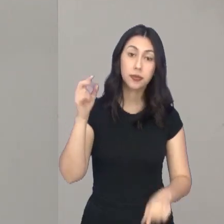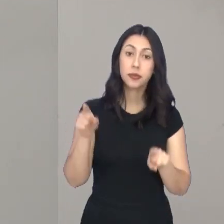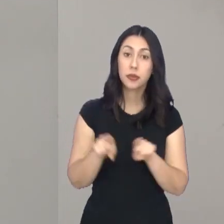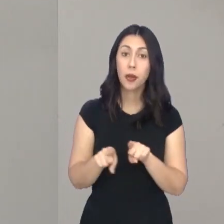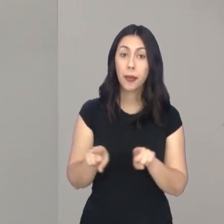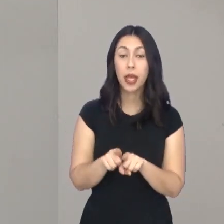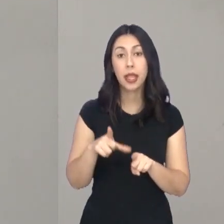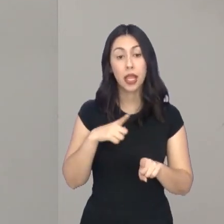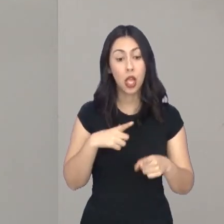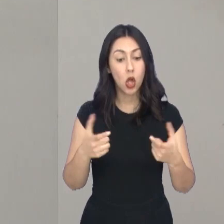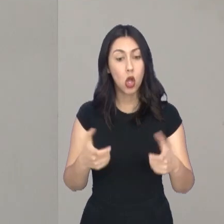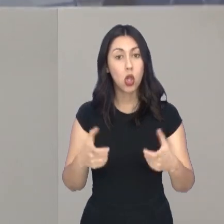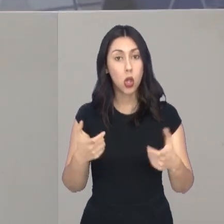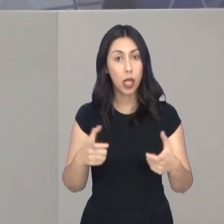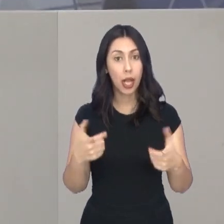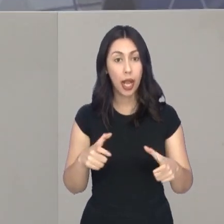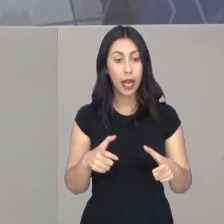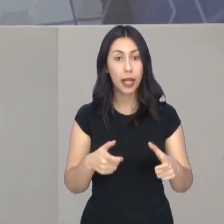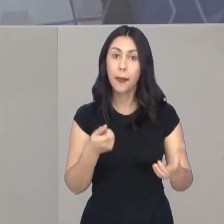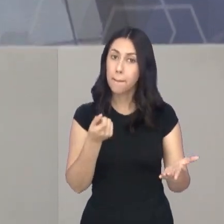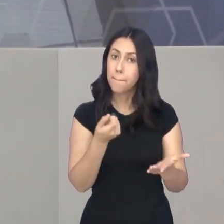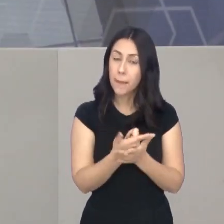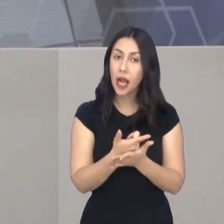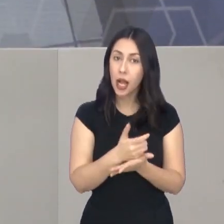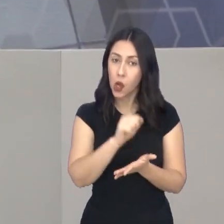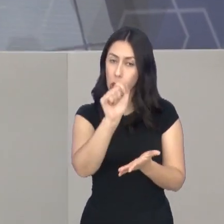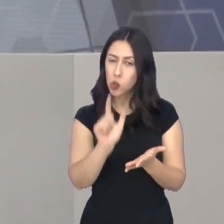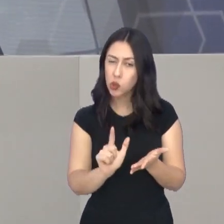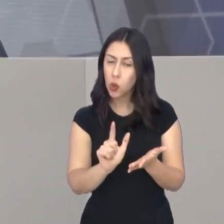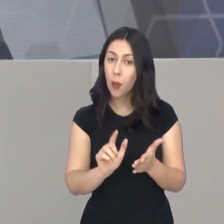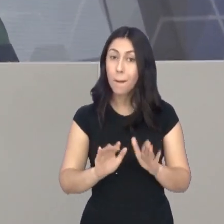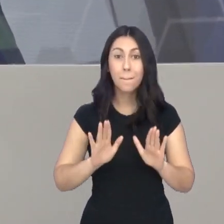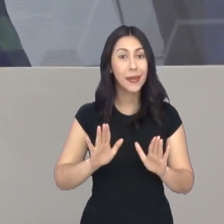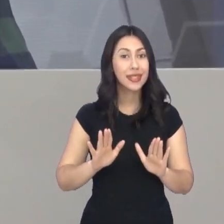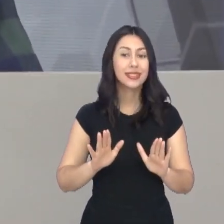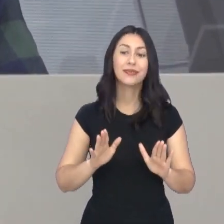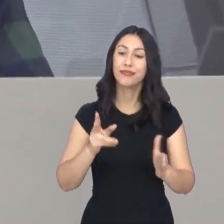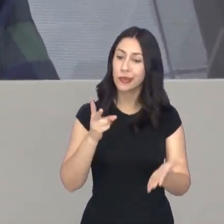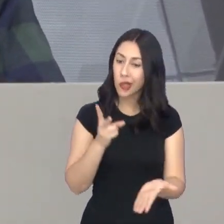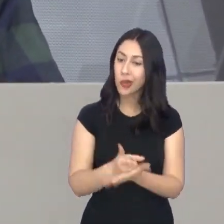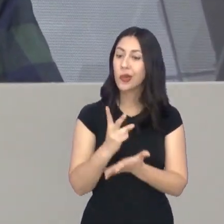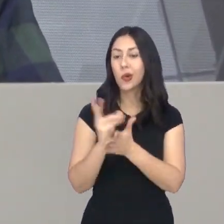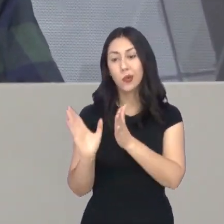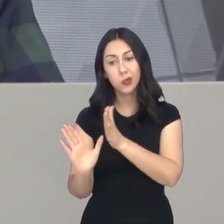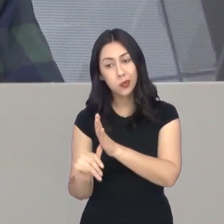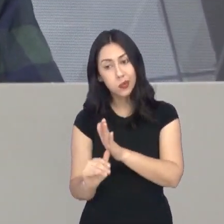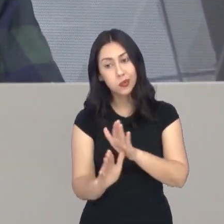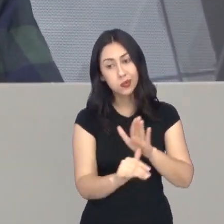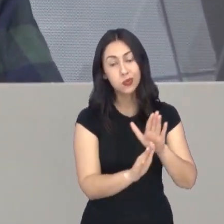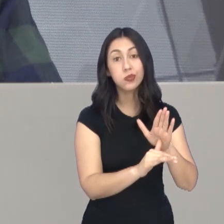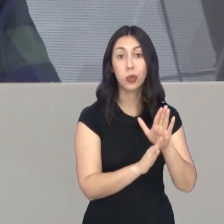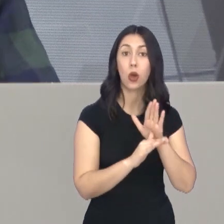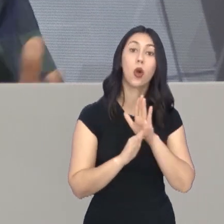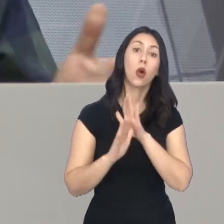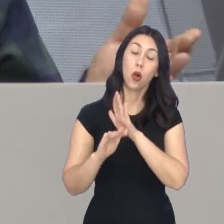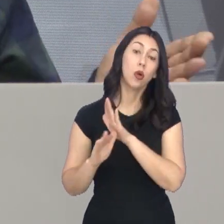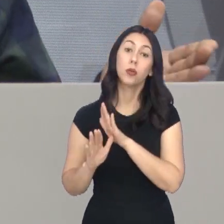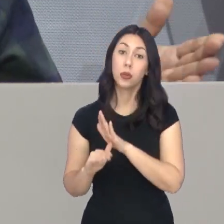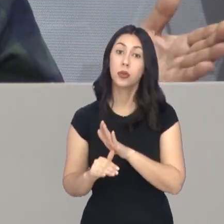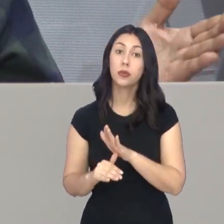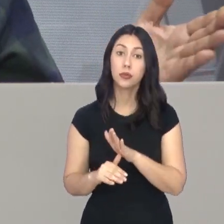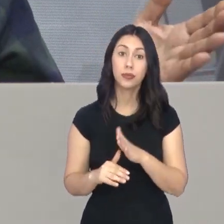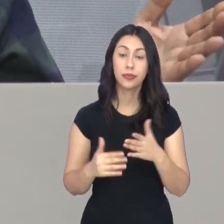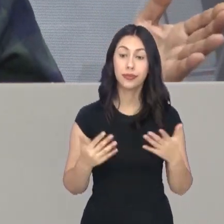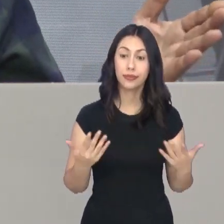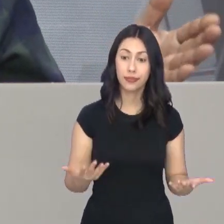Zona Azul, mas não é suficiente para inibir esse processo de furto dos bandidos